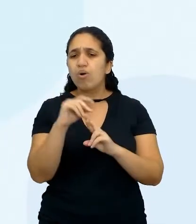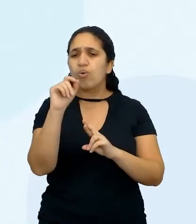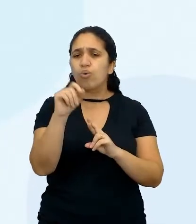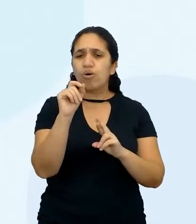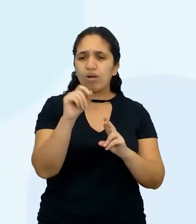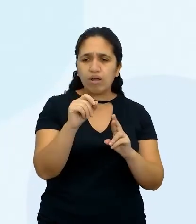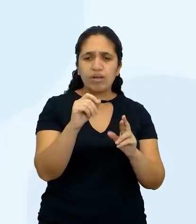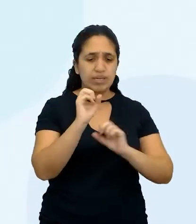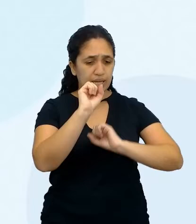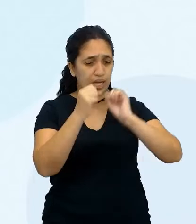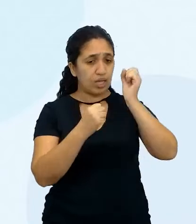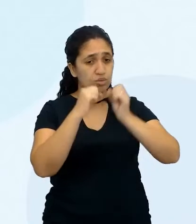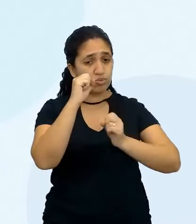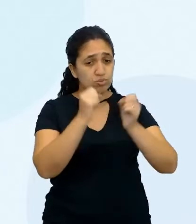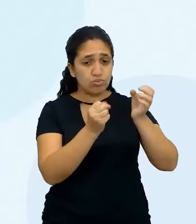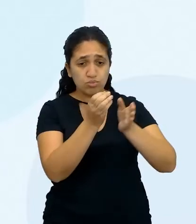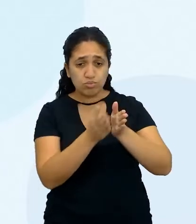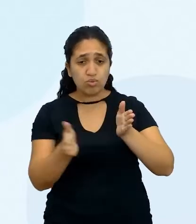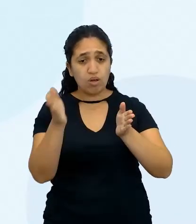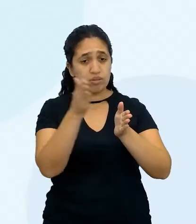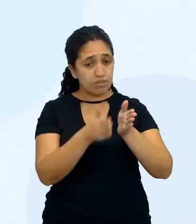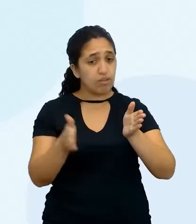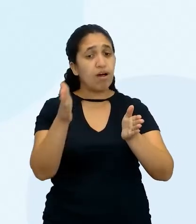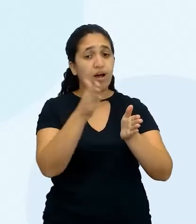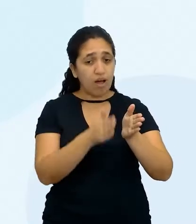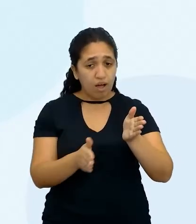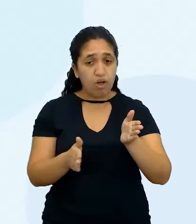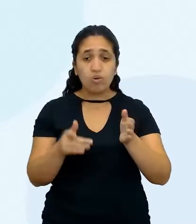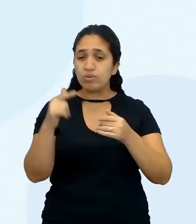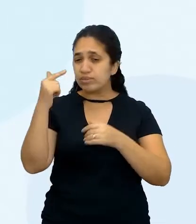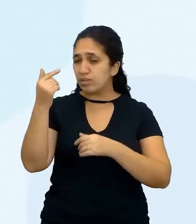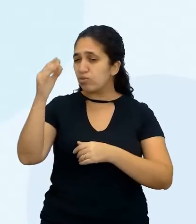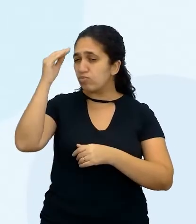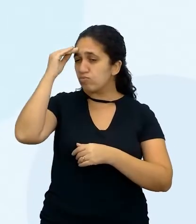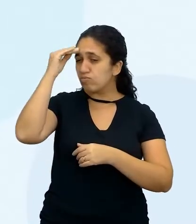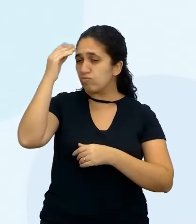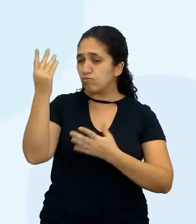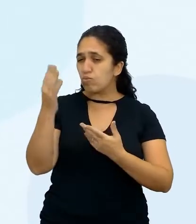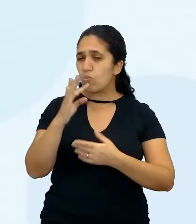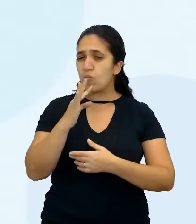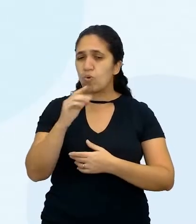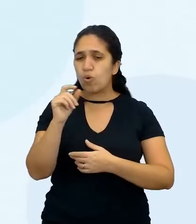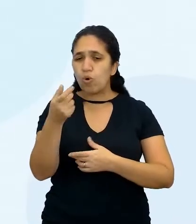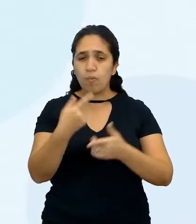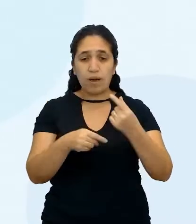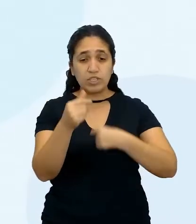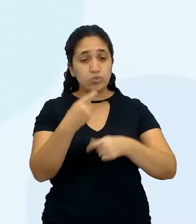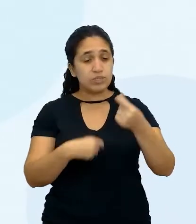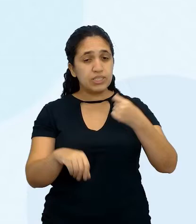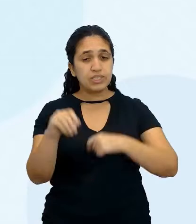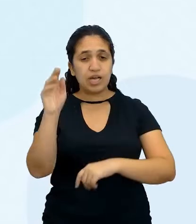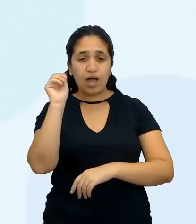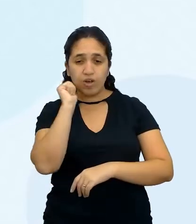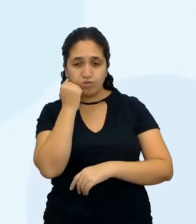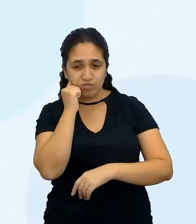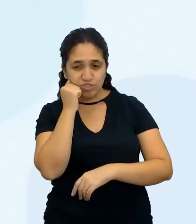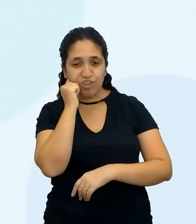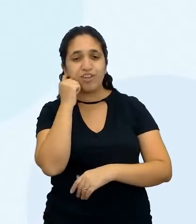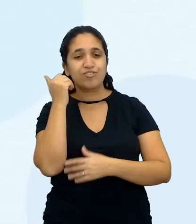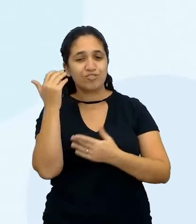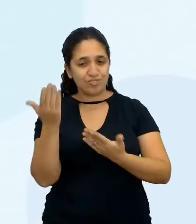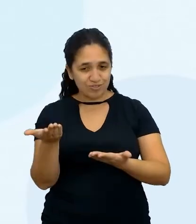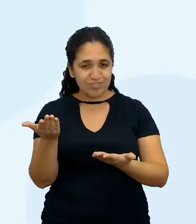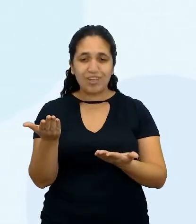processos industriais. Sua concepção tornou-se conhecida como administração científica. Está aí a ciência, o